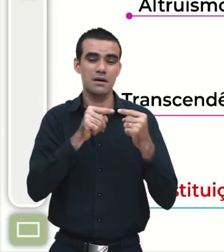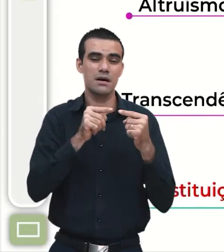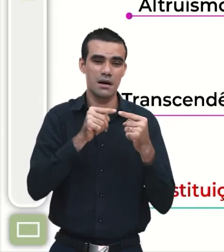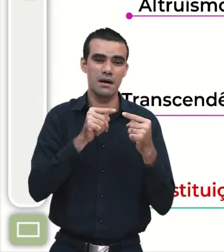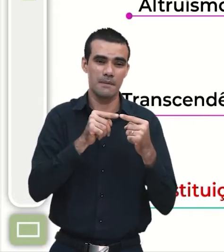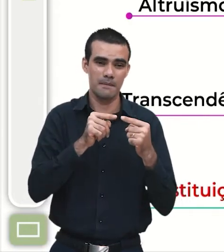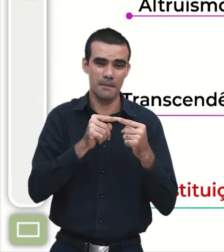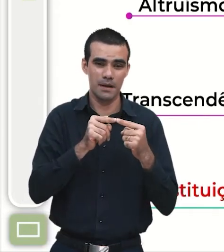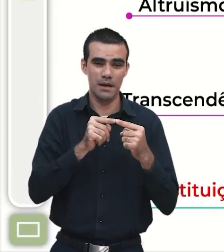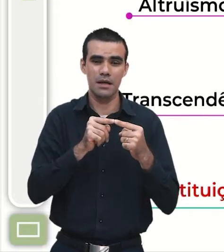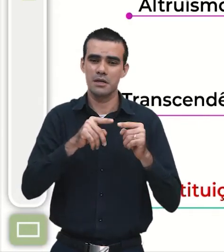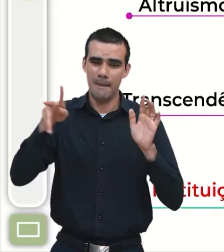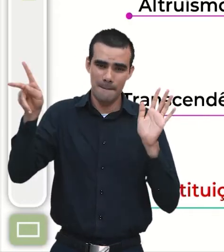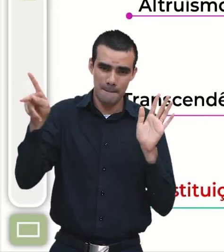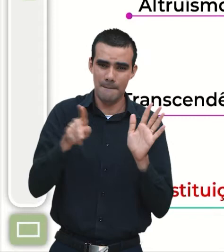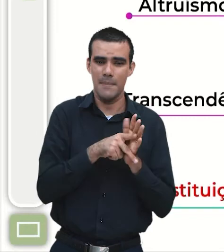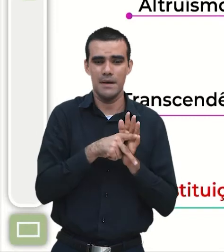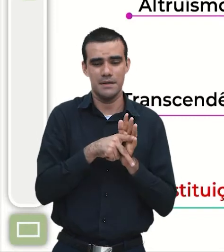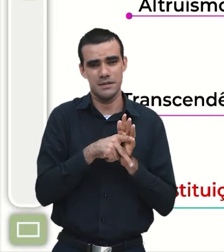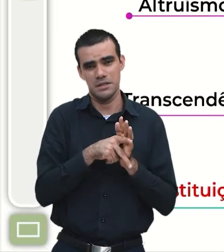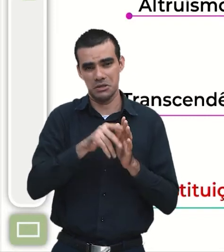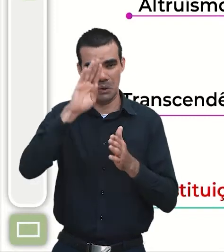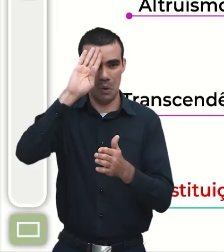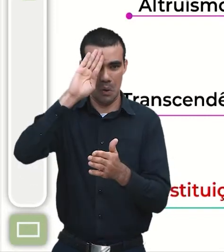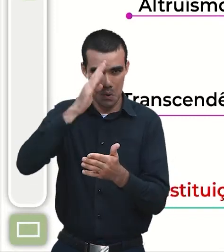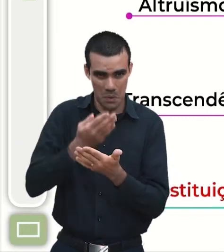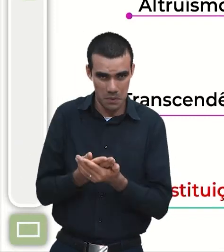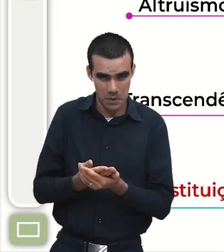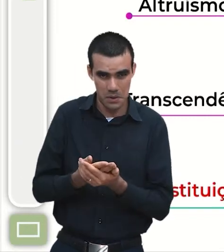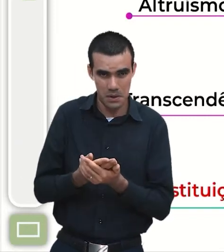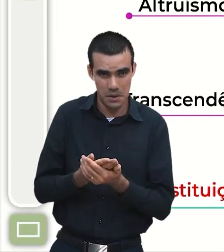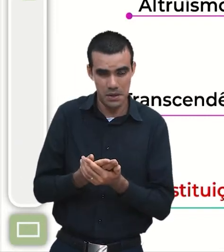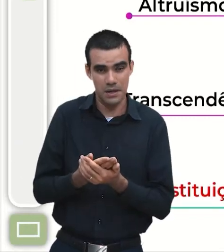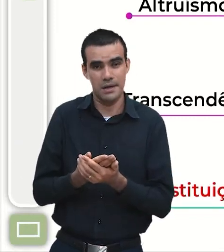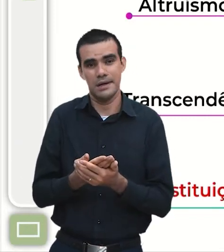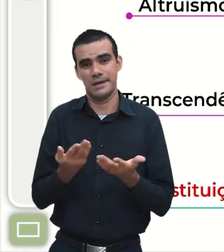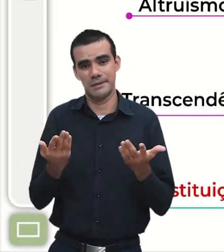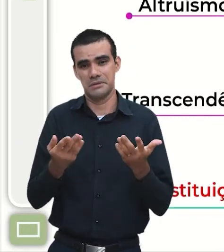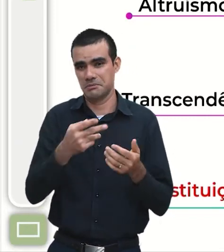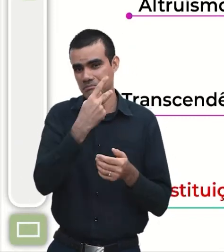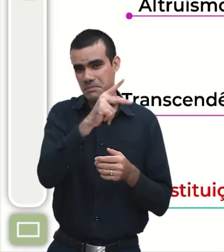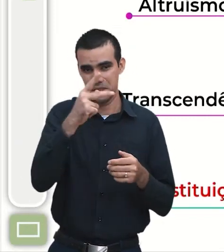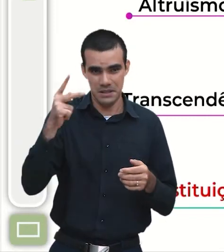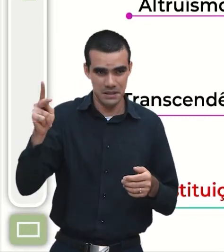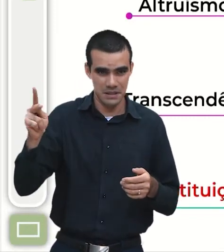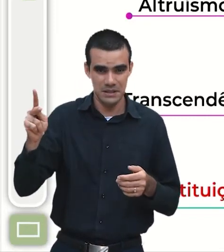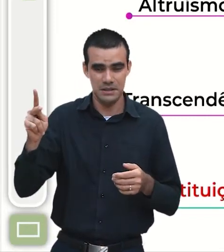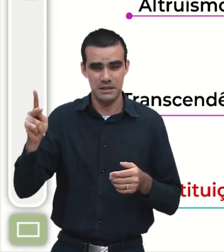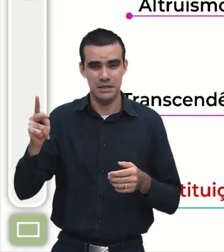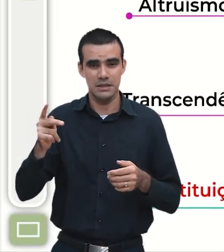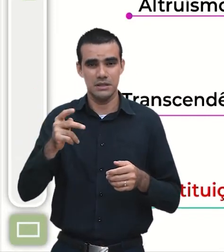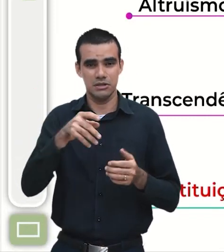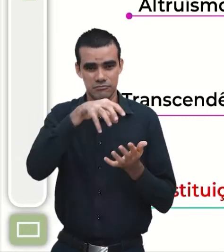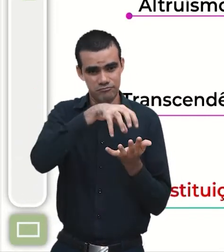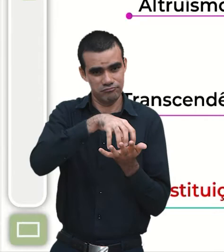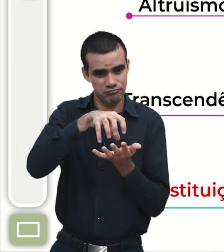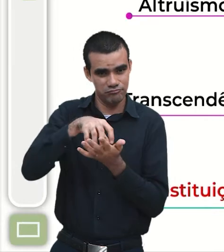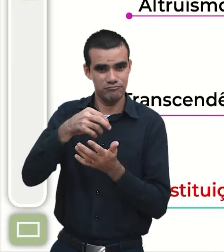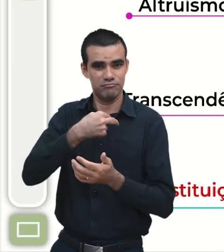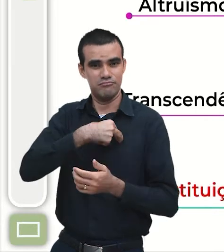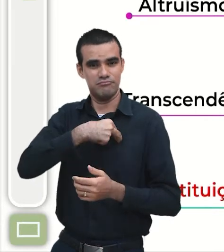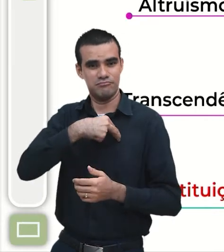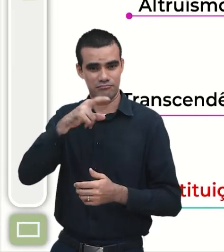Religiosidade tem a ver com pertencimento a uma crença religiosa, um adepto a uma